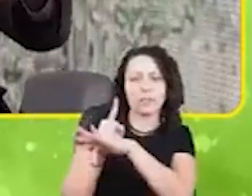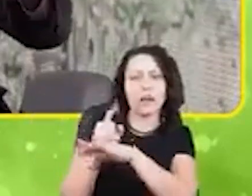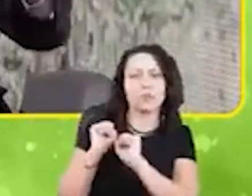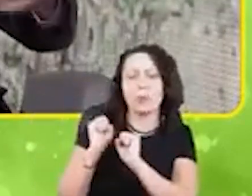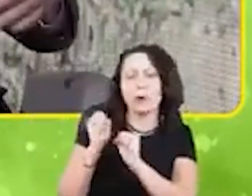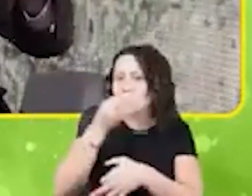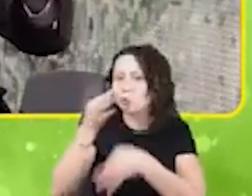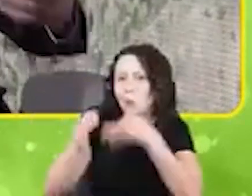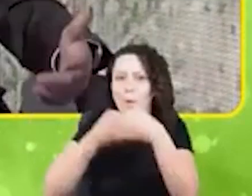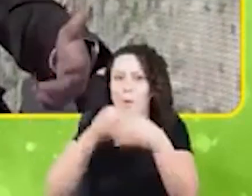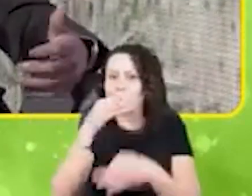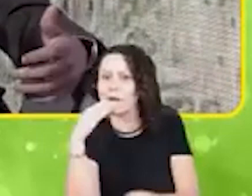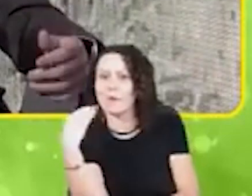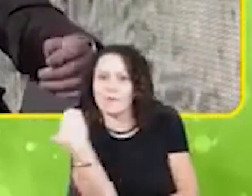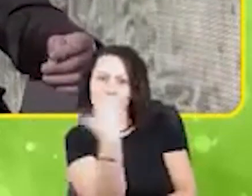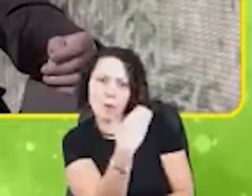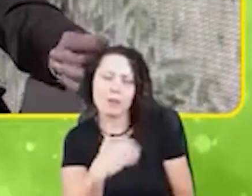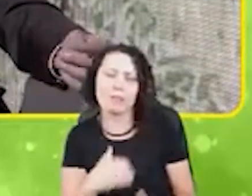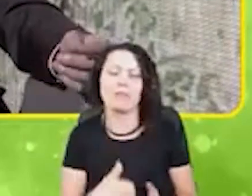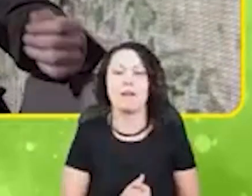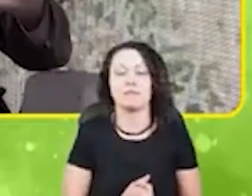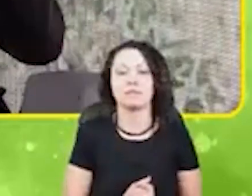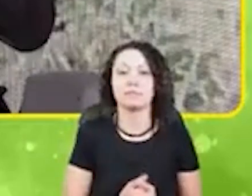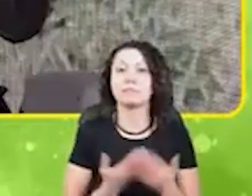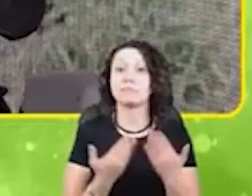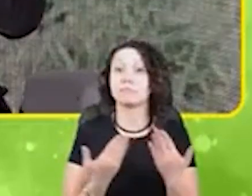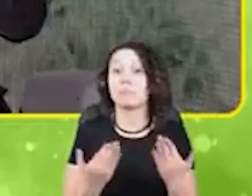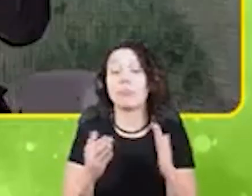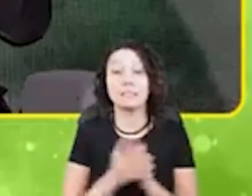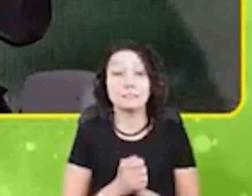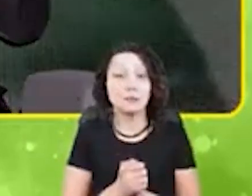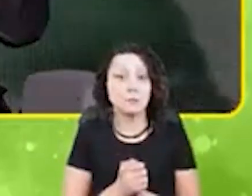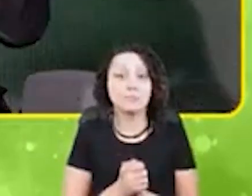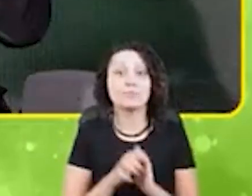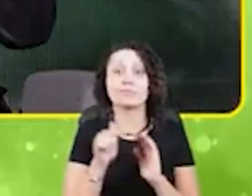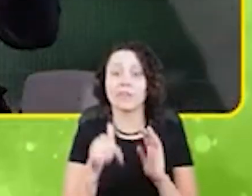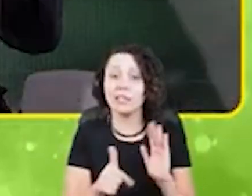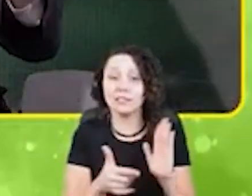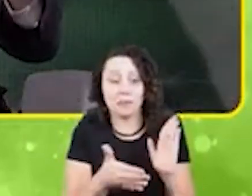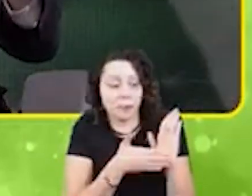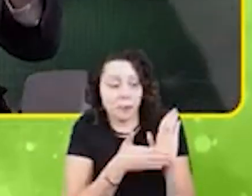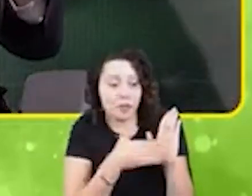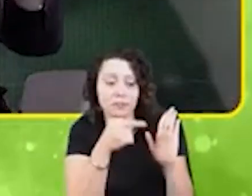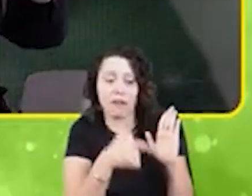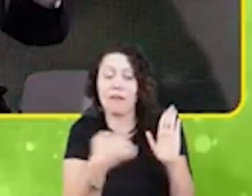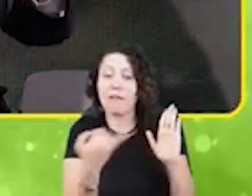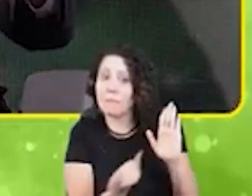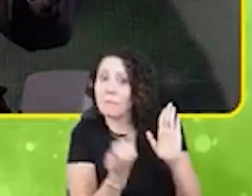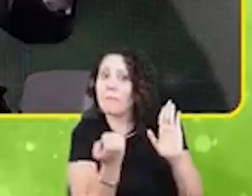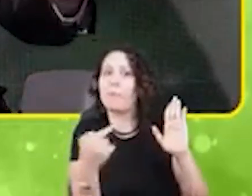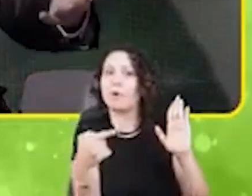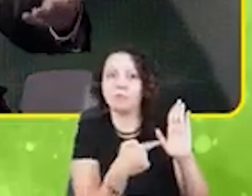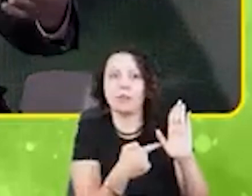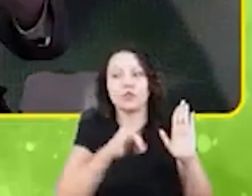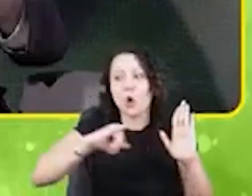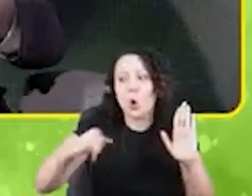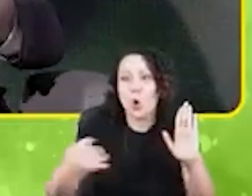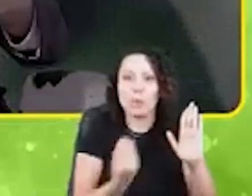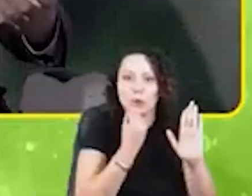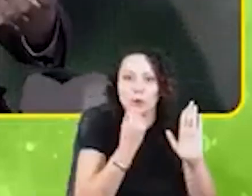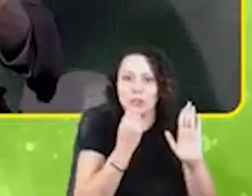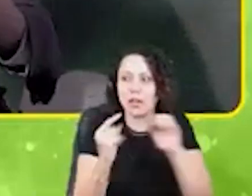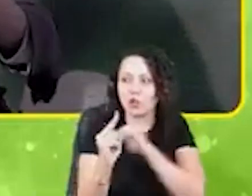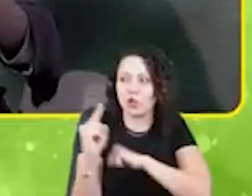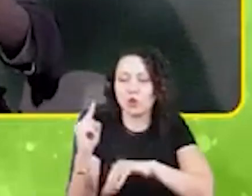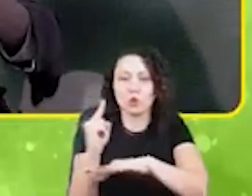também compartilhar e reforçar isso para todos que é um instrumento importante que tá no momento de oportunidade de todas as contribuições